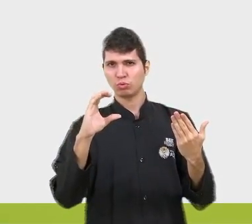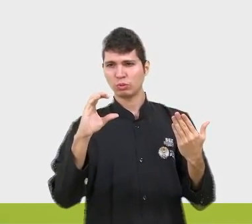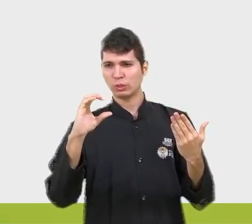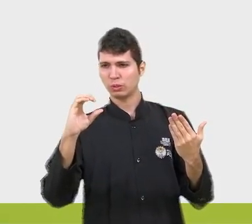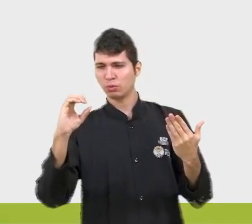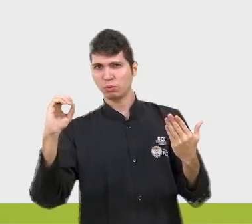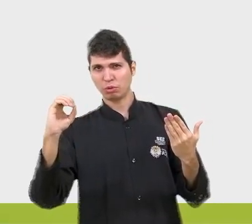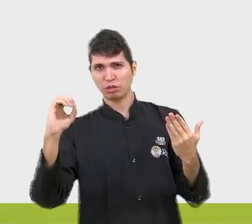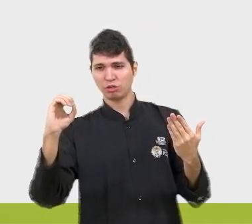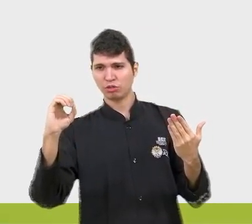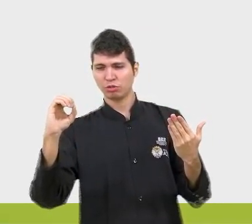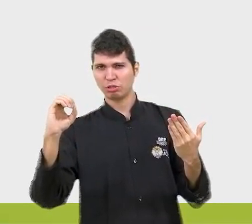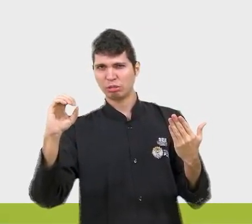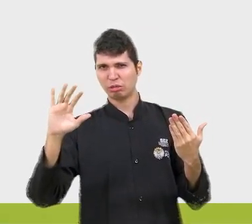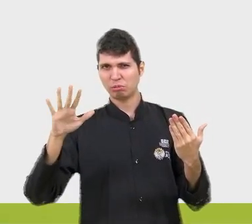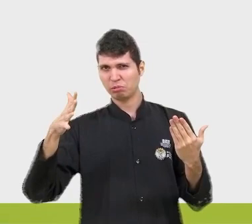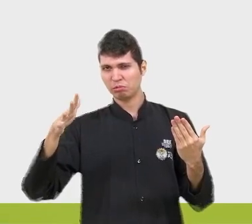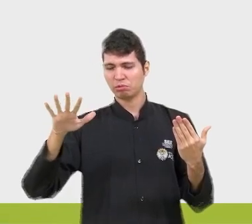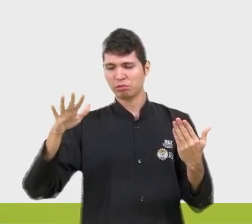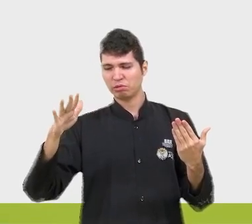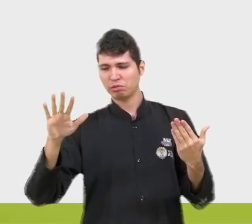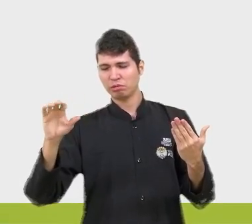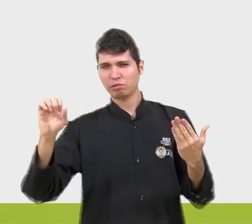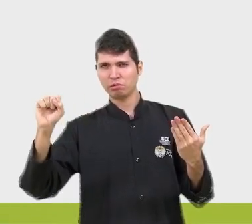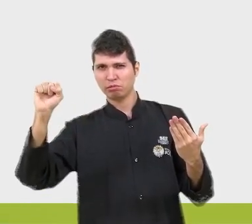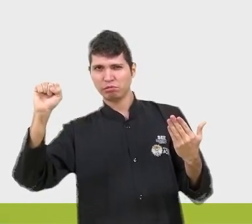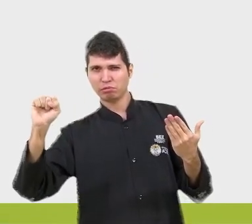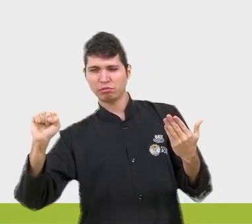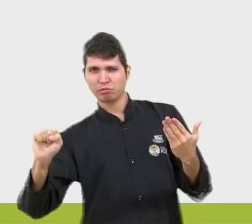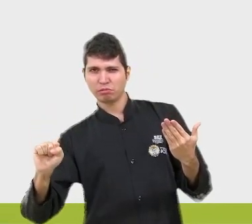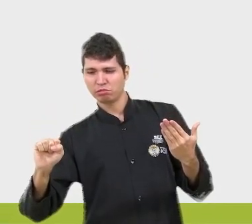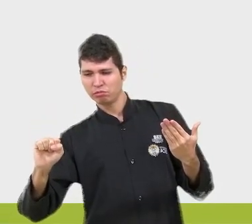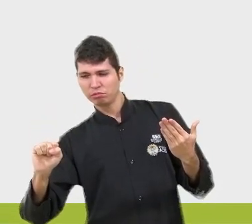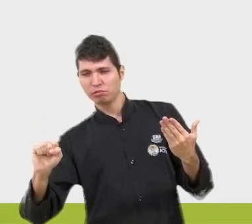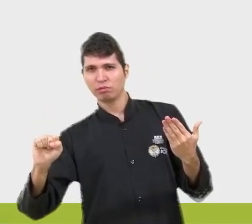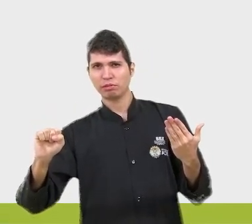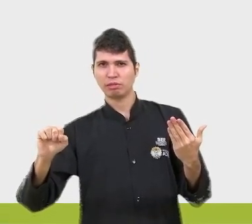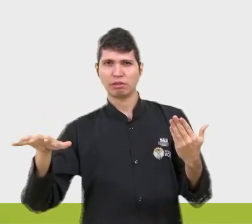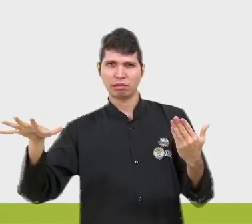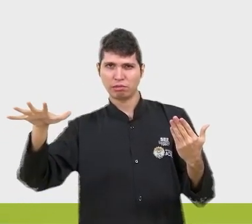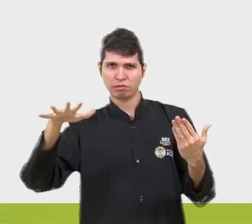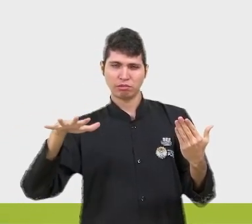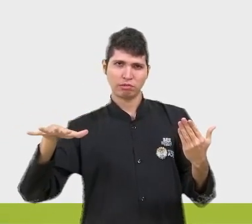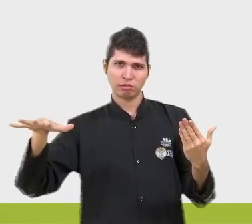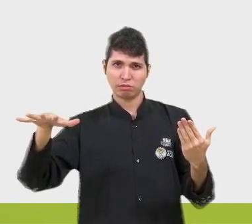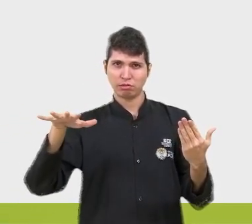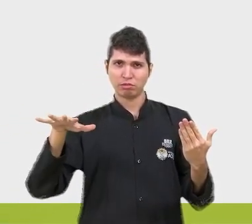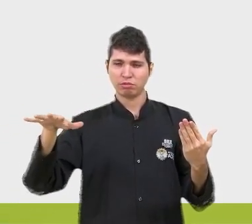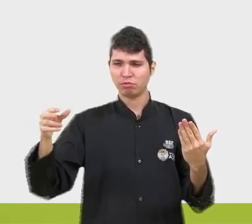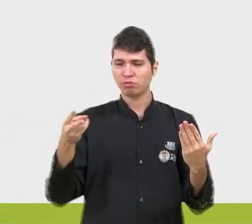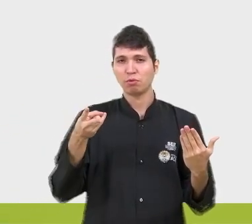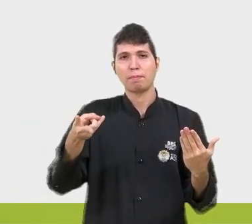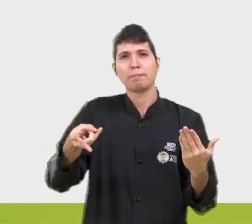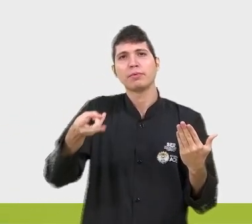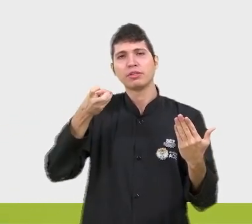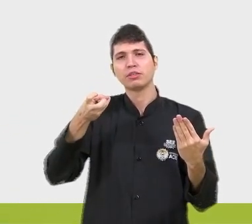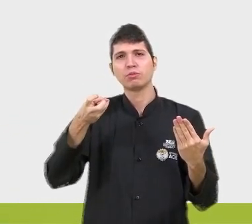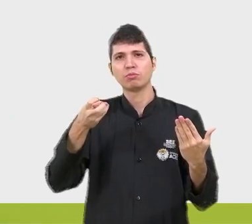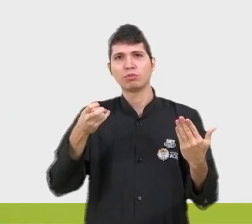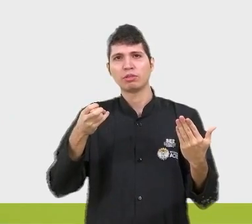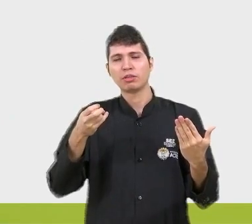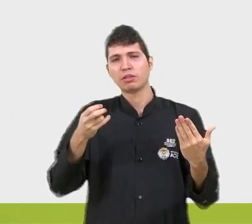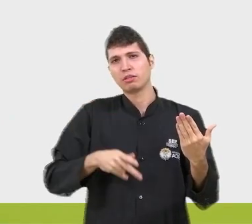parte do Centro-Oeste, nessa regionalização, eu percebo que a relação entre pessoas e área é